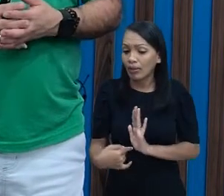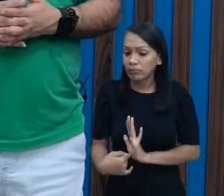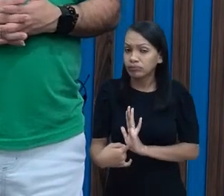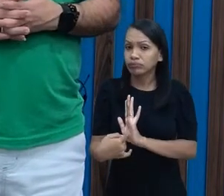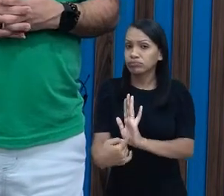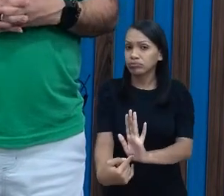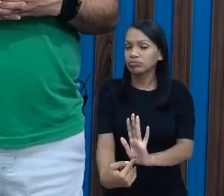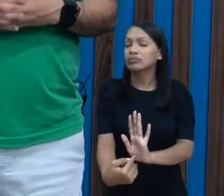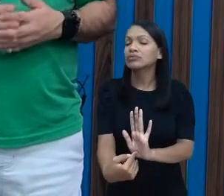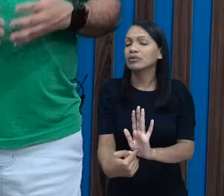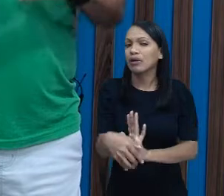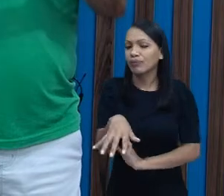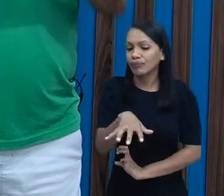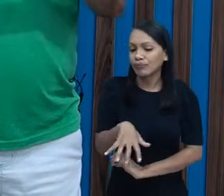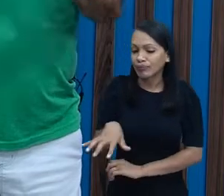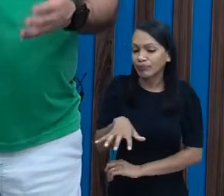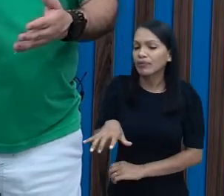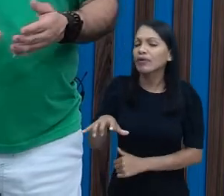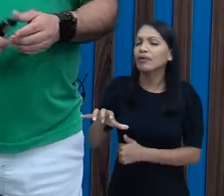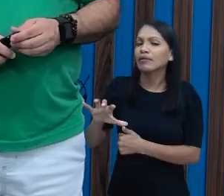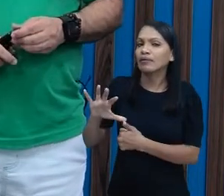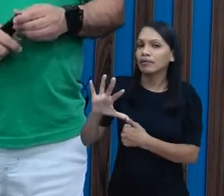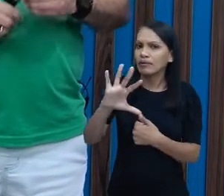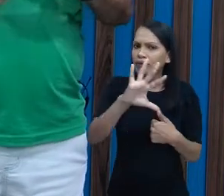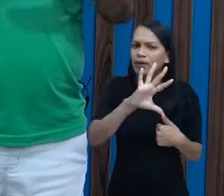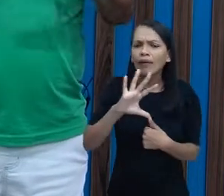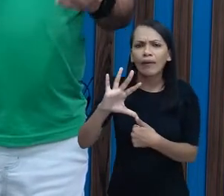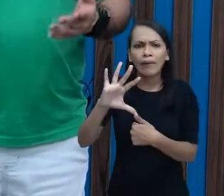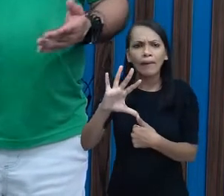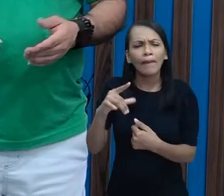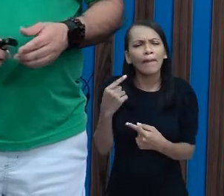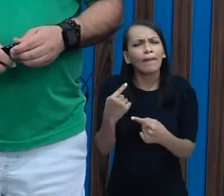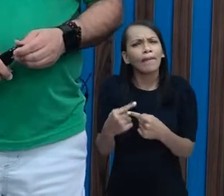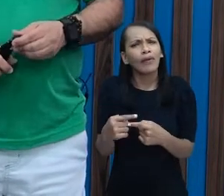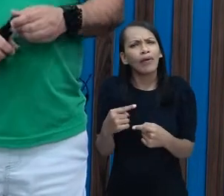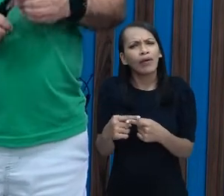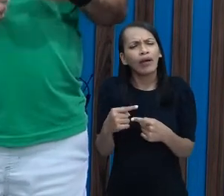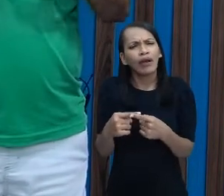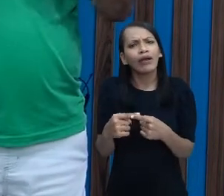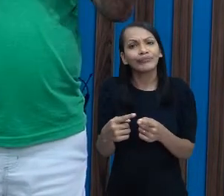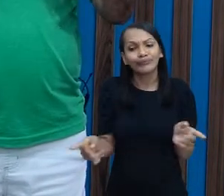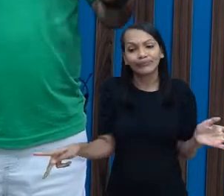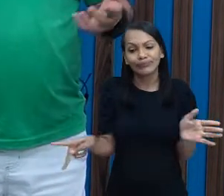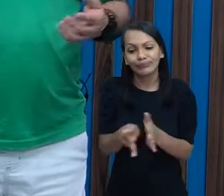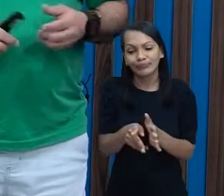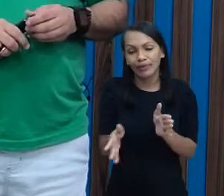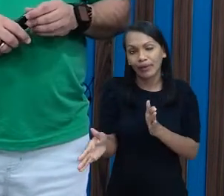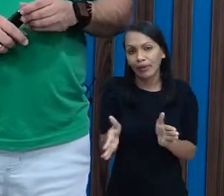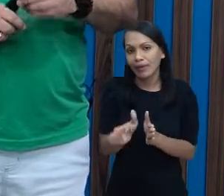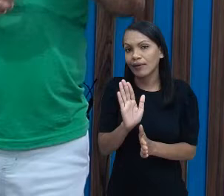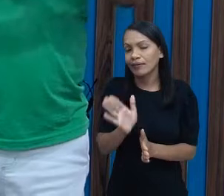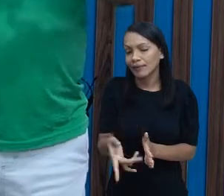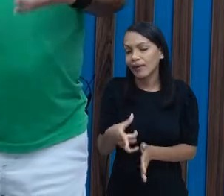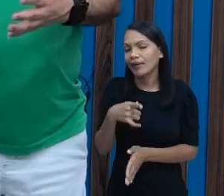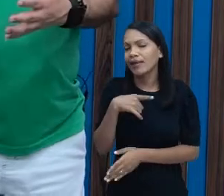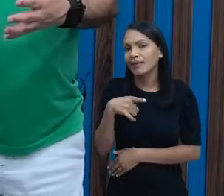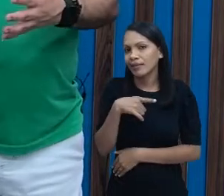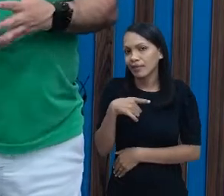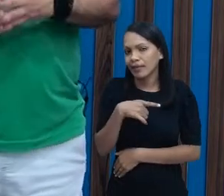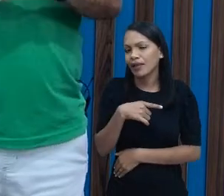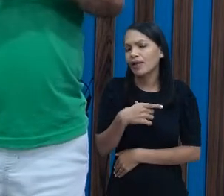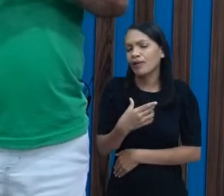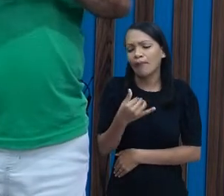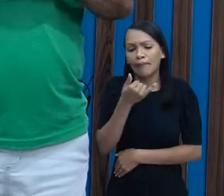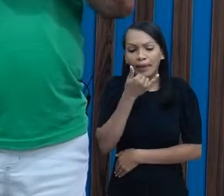parte do continente americano? Porque nesse período aí, a gente já tinha, né, os europeus,